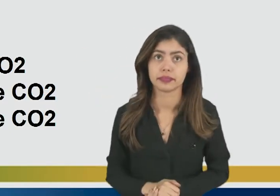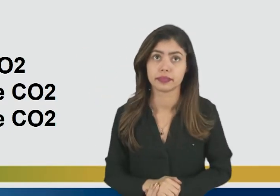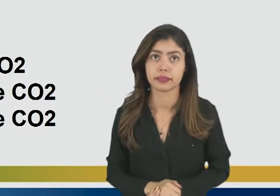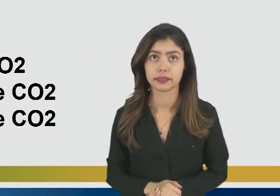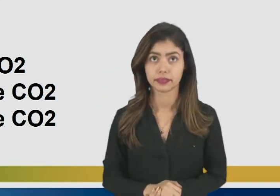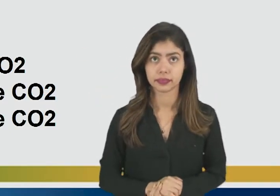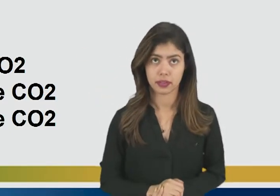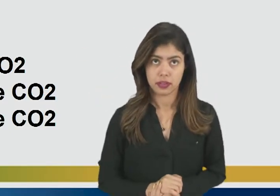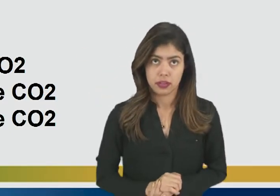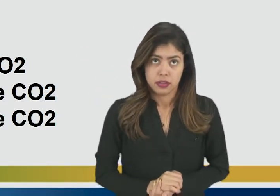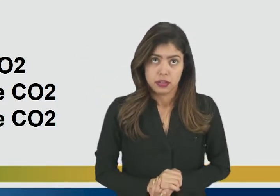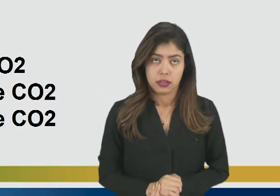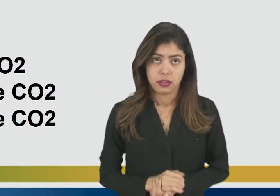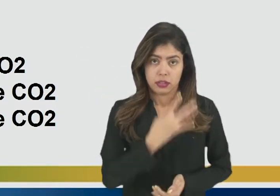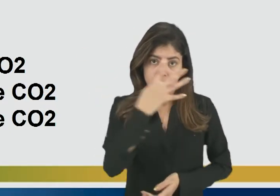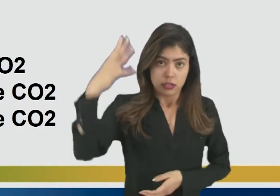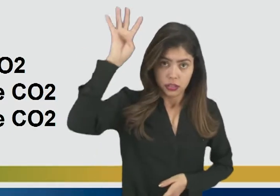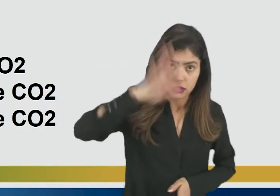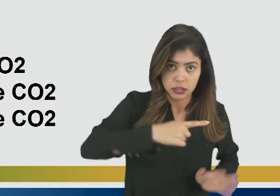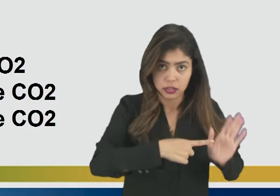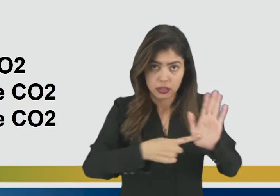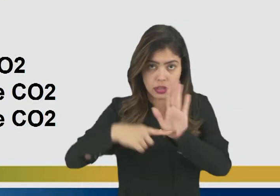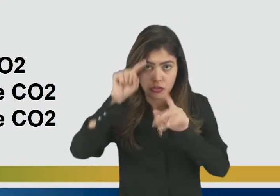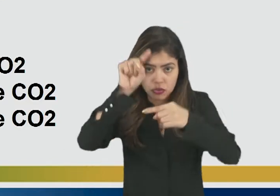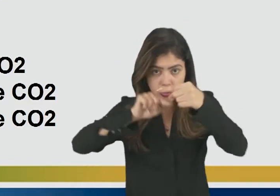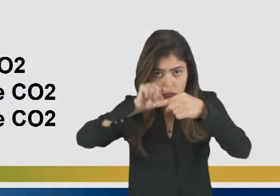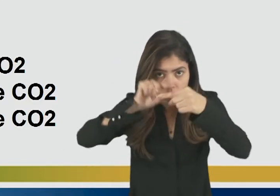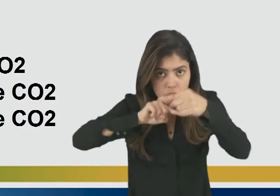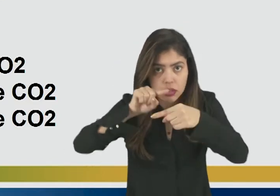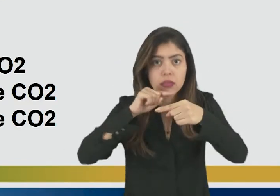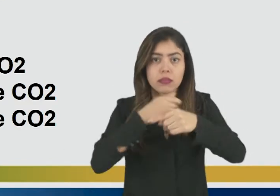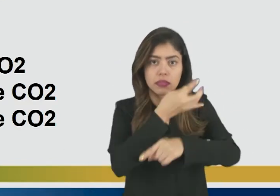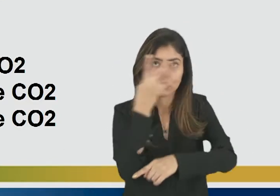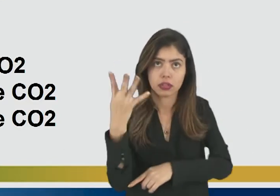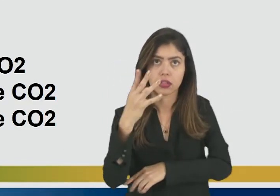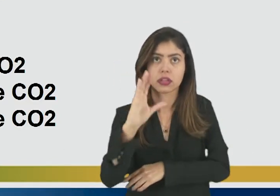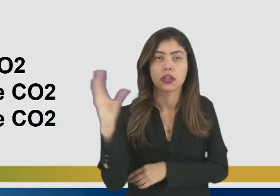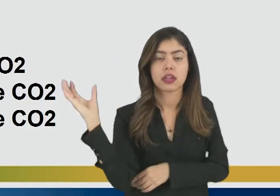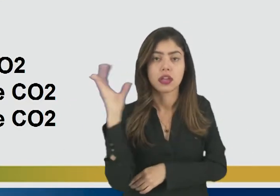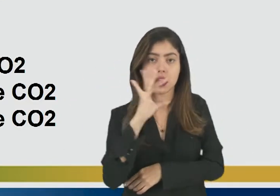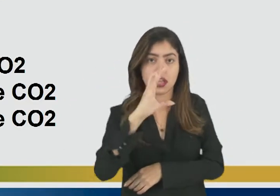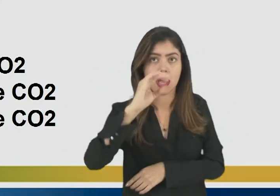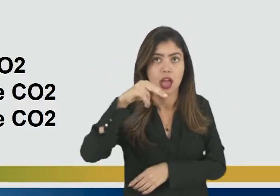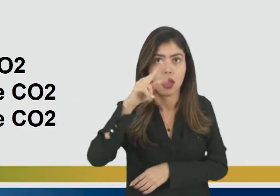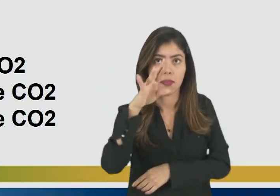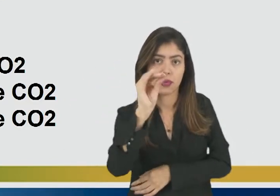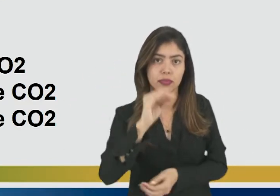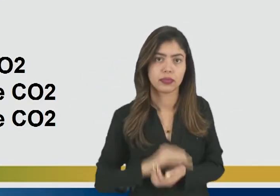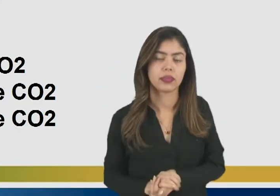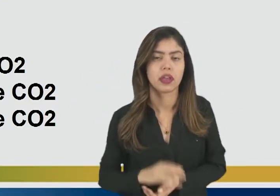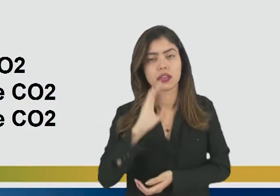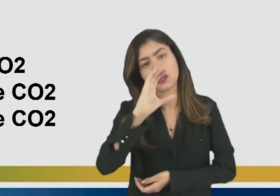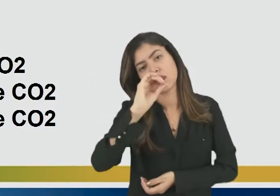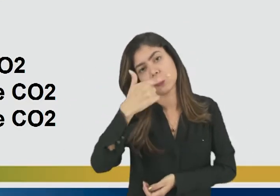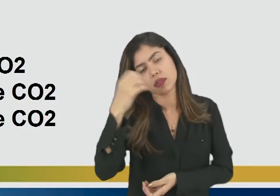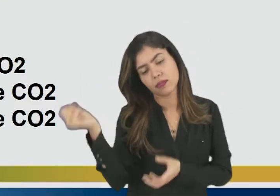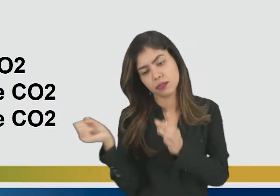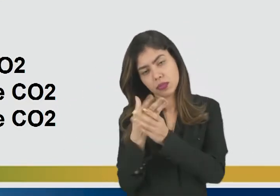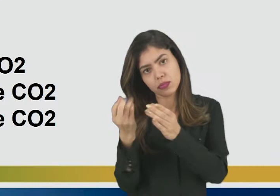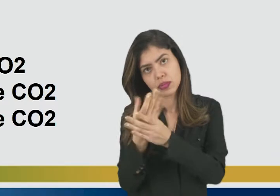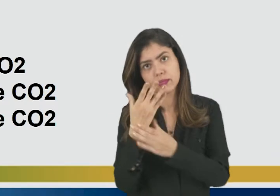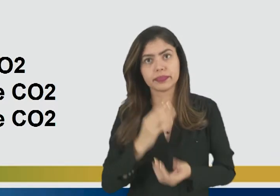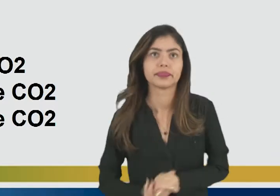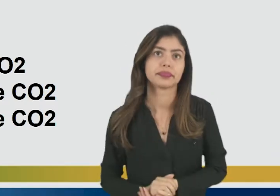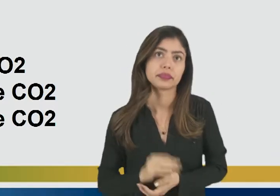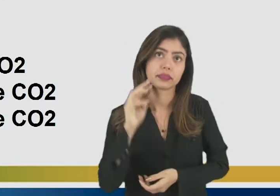de calor fornecida na tabela e dividir pela quantidade de carbonos, pela quantidade de CO2 produzida. Então,